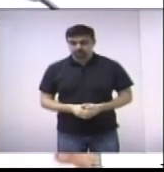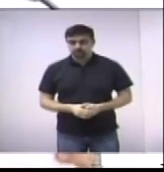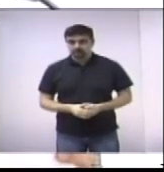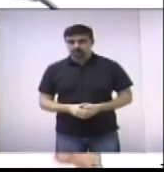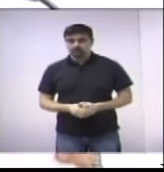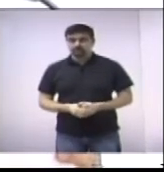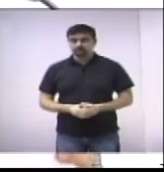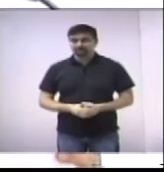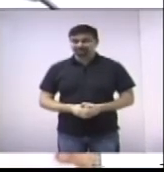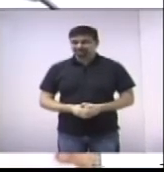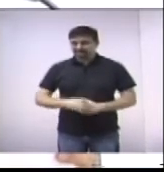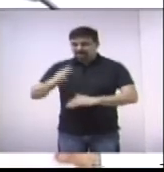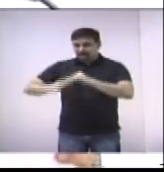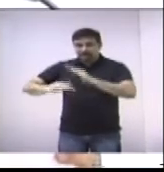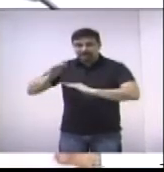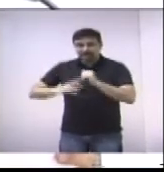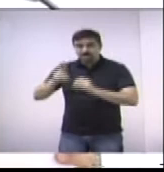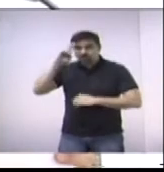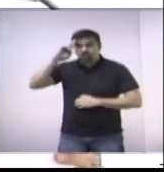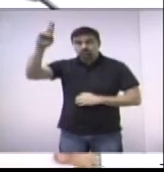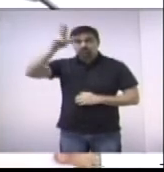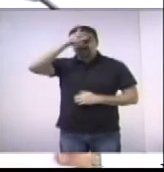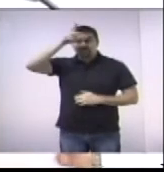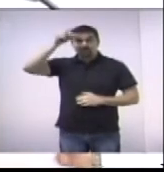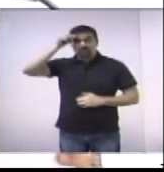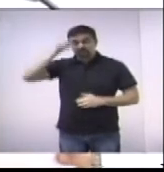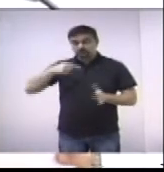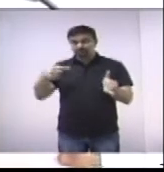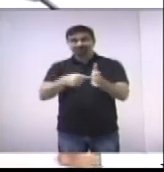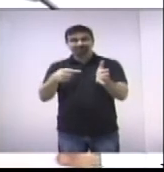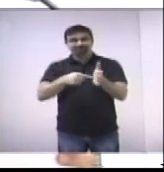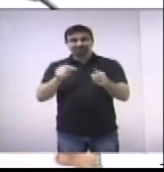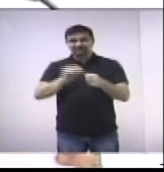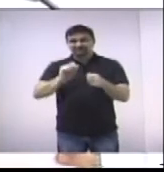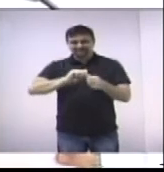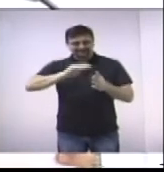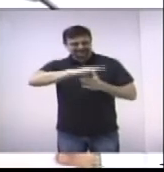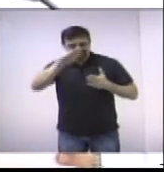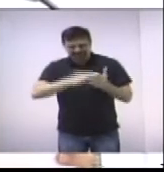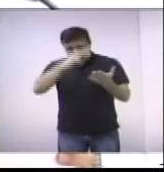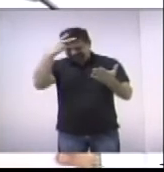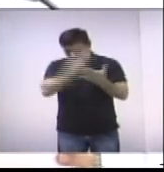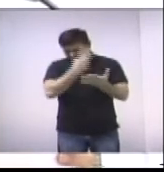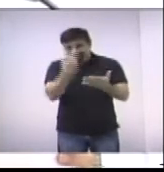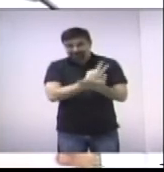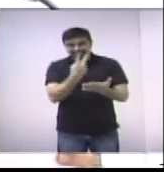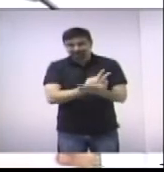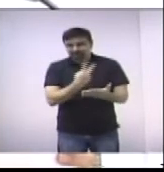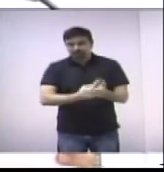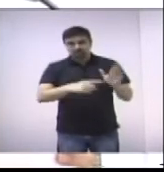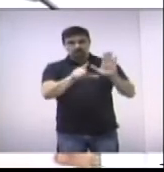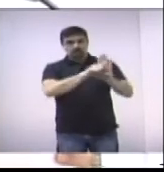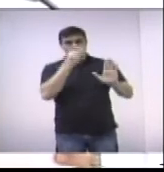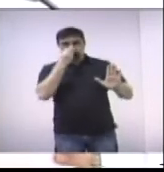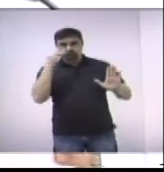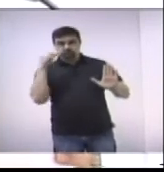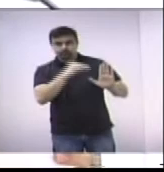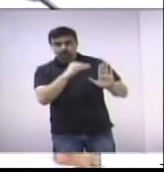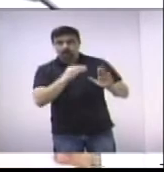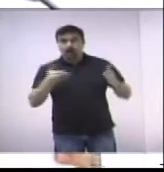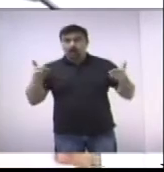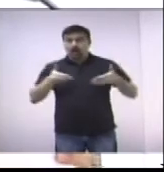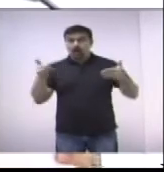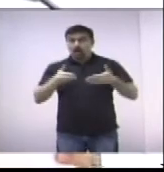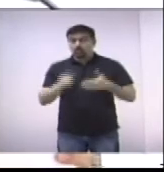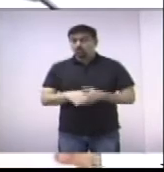em sua conduta como chefe do Executivo Municipal, o denunciado infringiu todos os incisos acima discriminados. Passa o denunciante